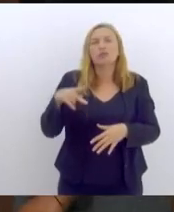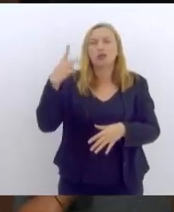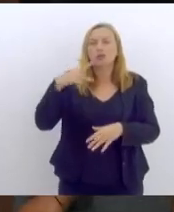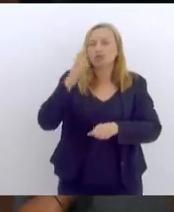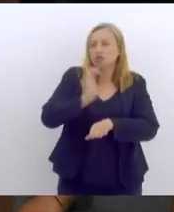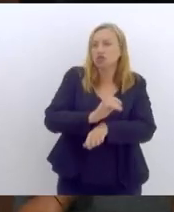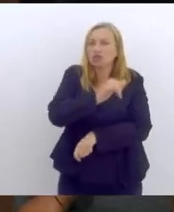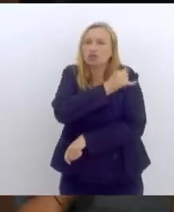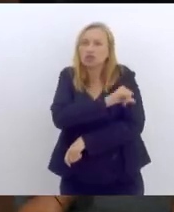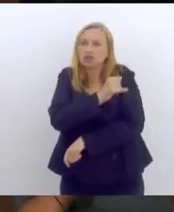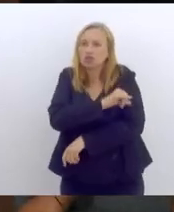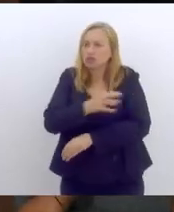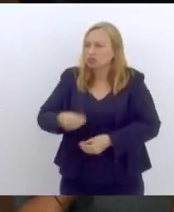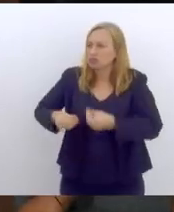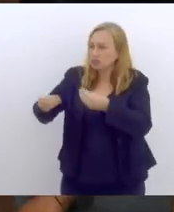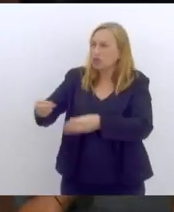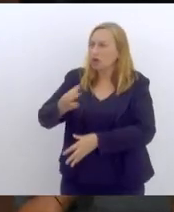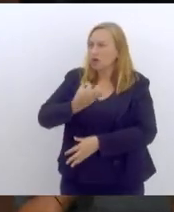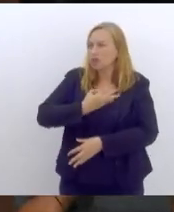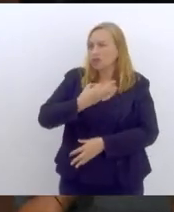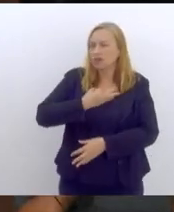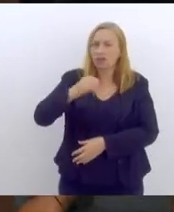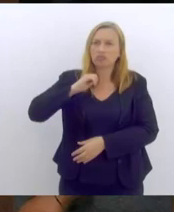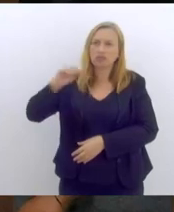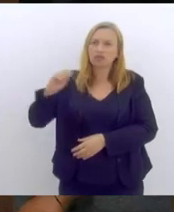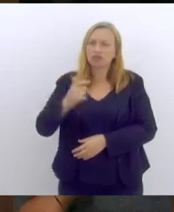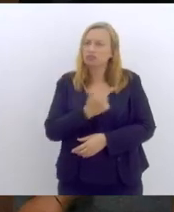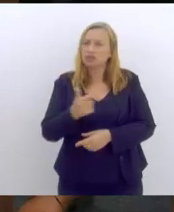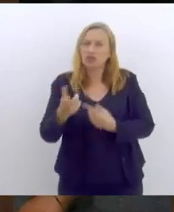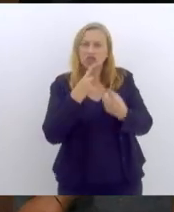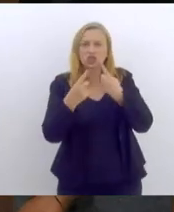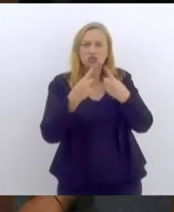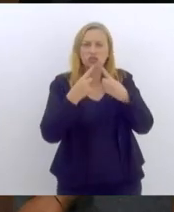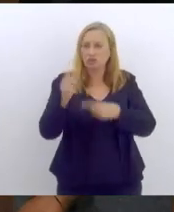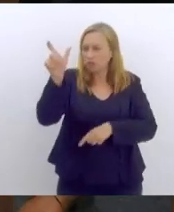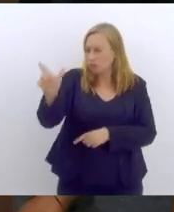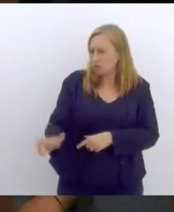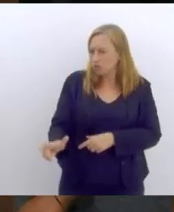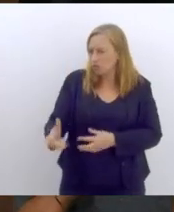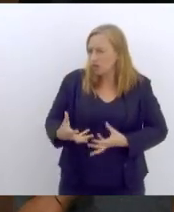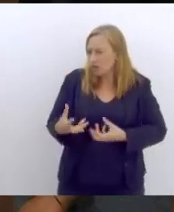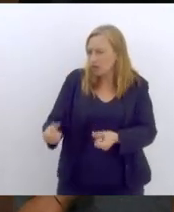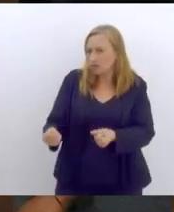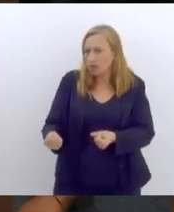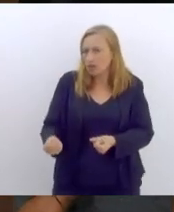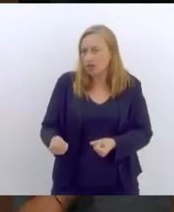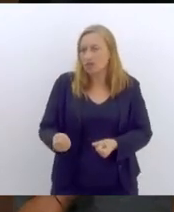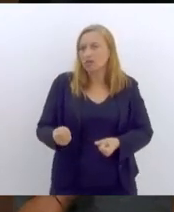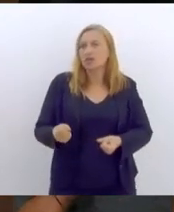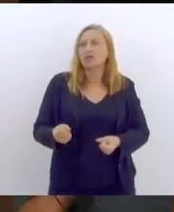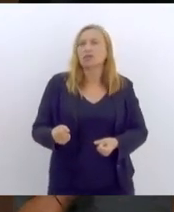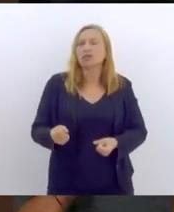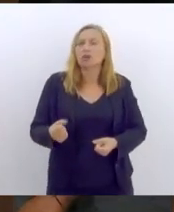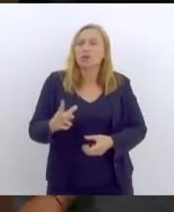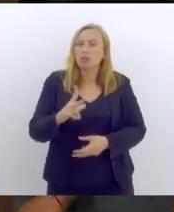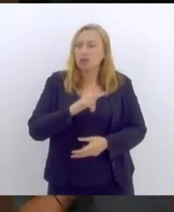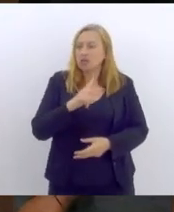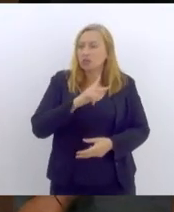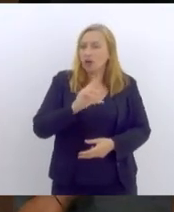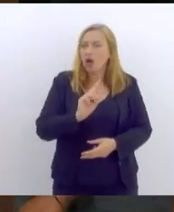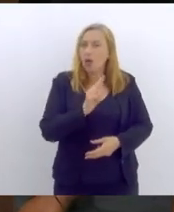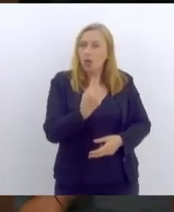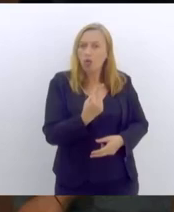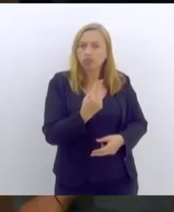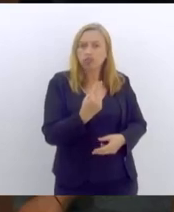Janeiro, sem nenhum tipo de discussão quanto à figura que vai recebê-la, seja no seu âmbito pessoal, seja no seu